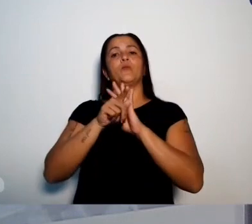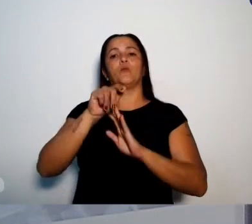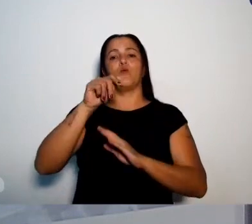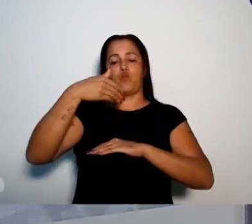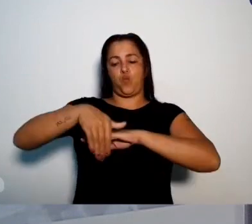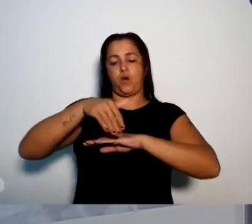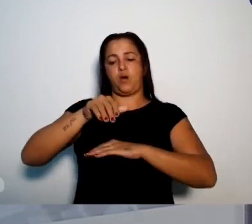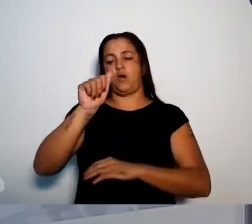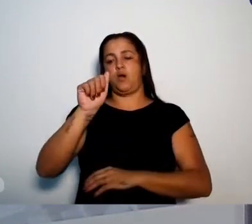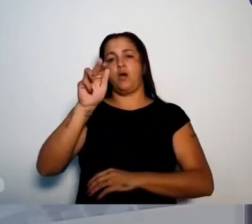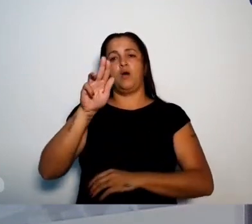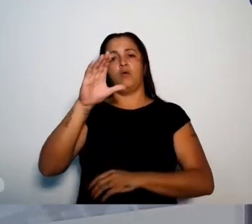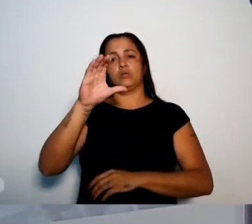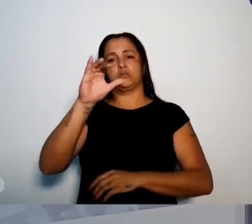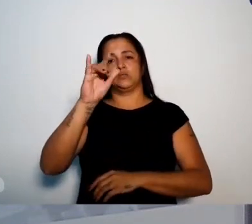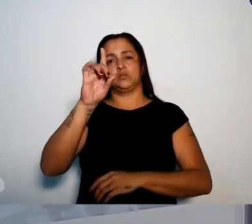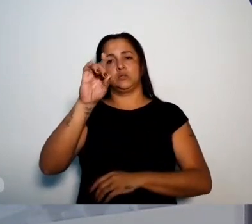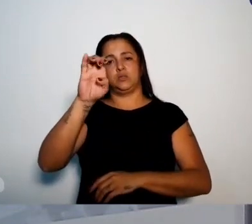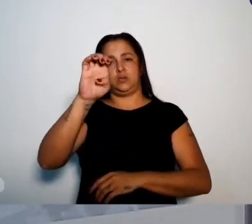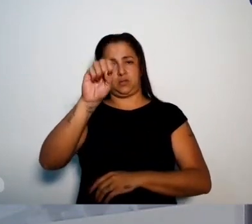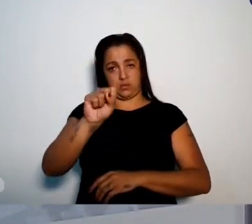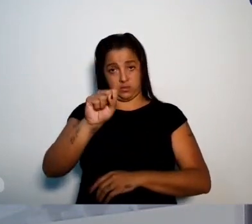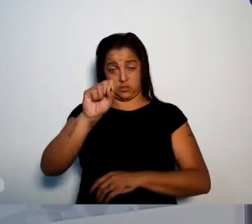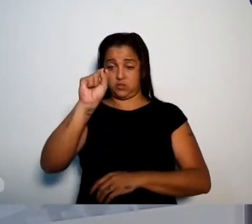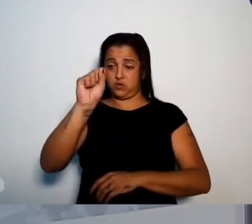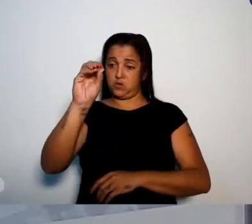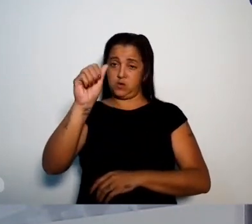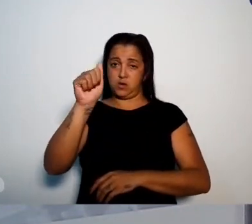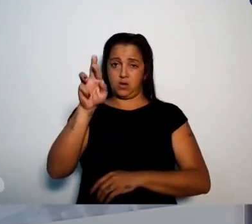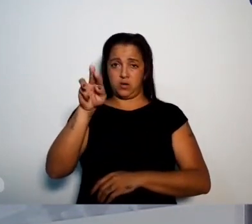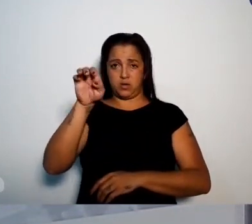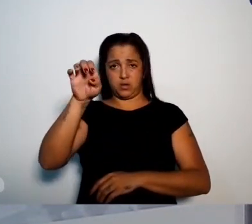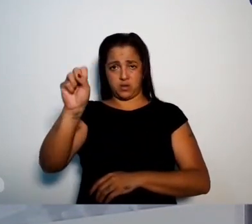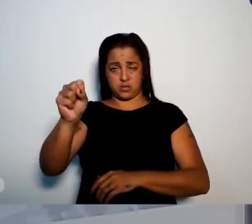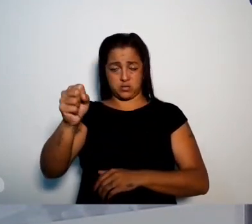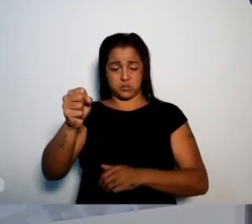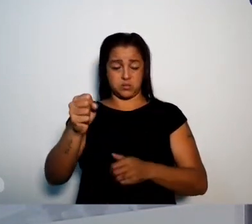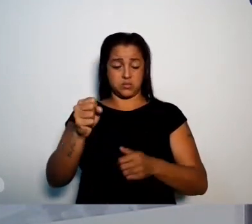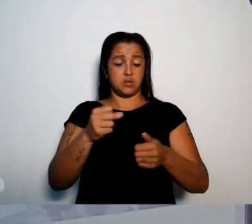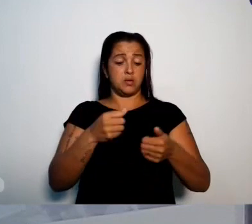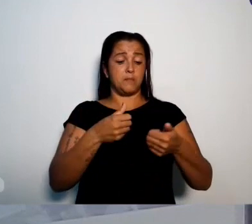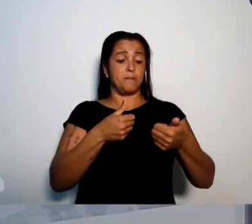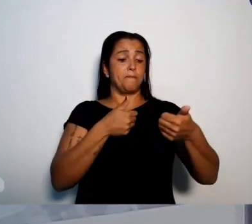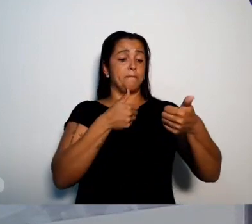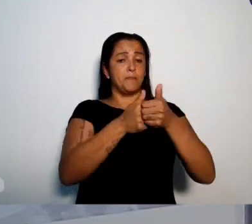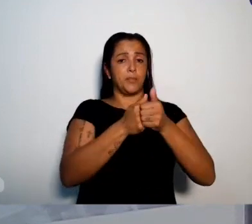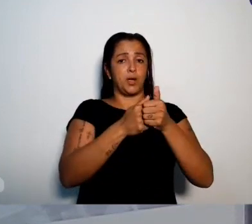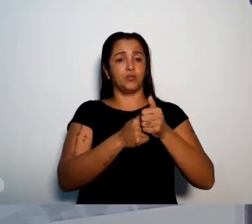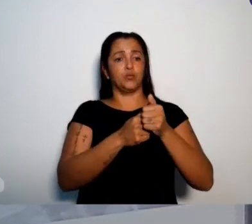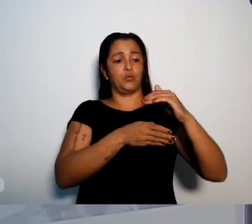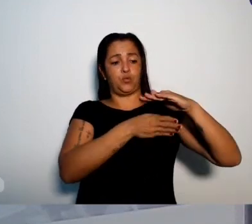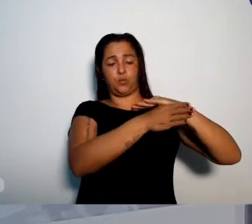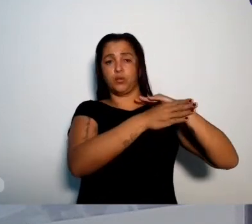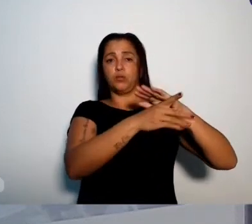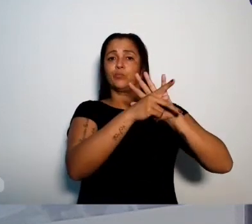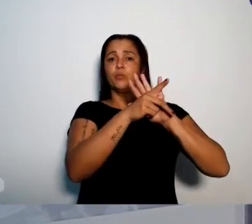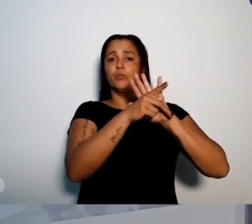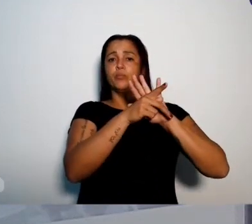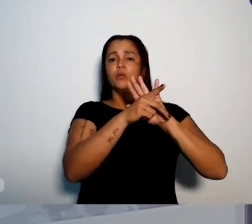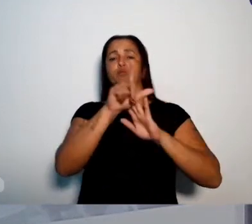ali à portaria 2 do Lajeado. Essas lombadas estão apagadas,